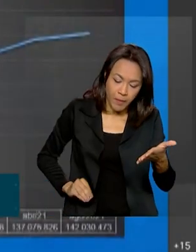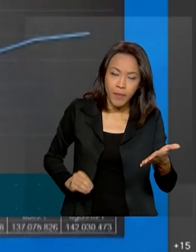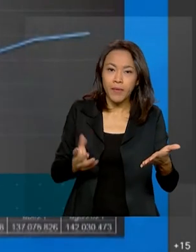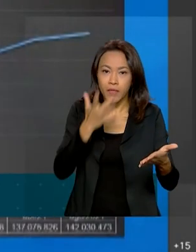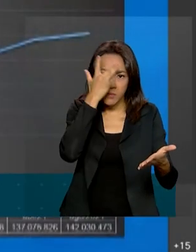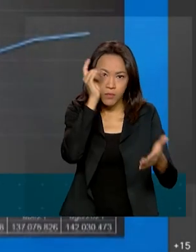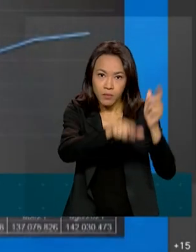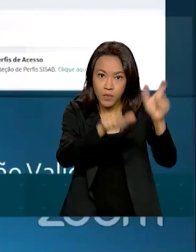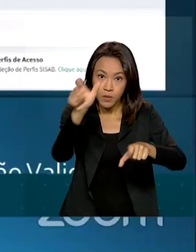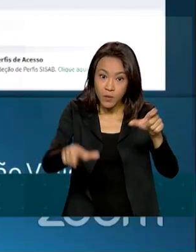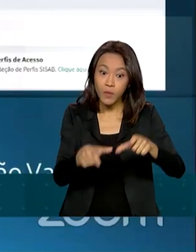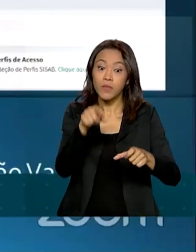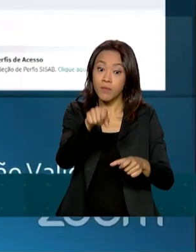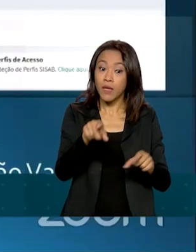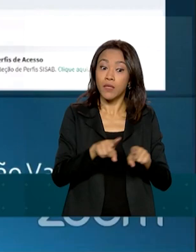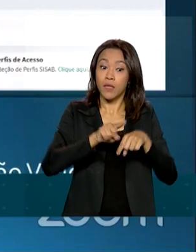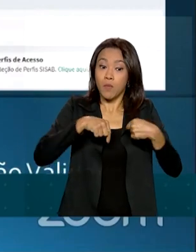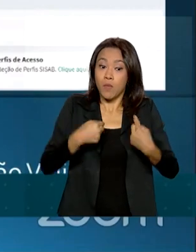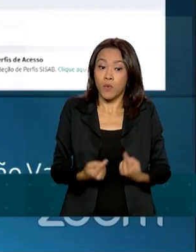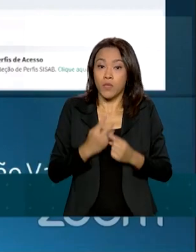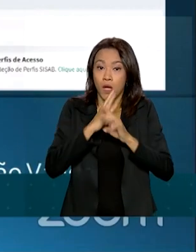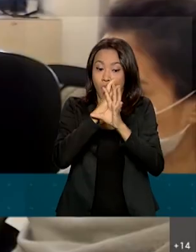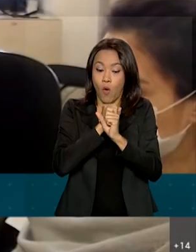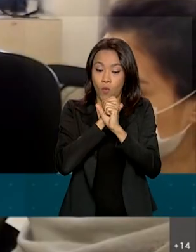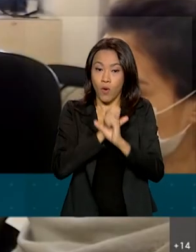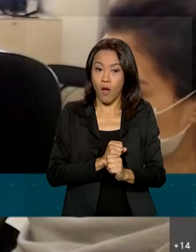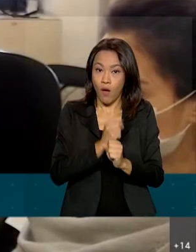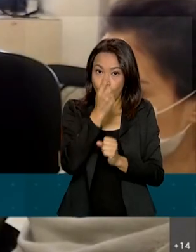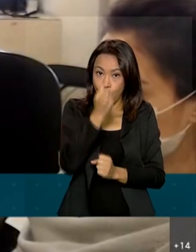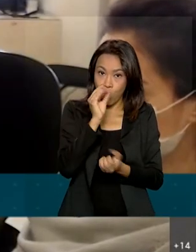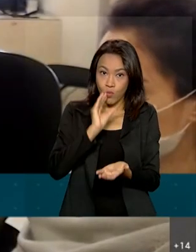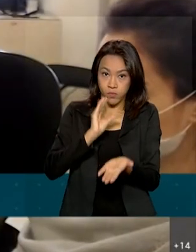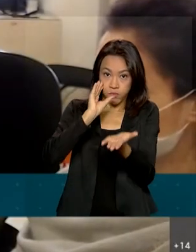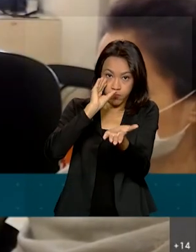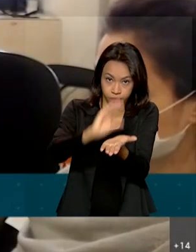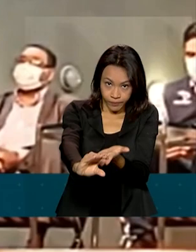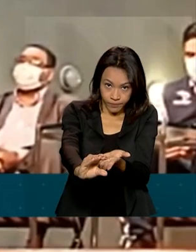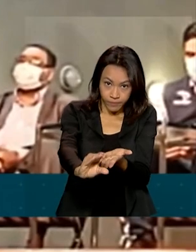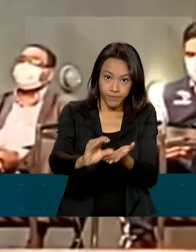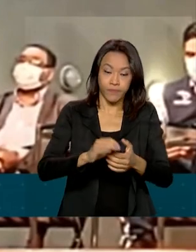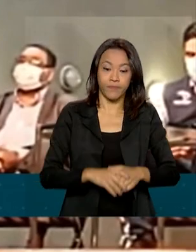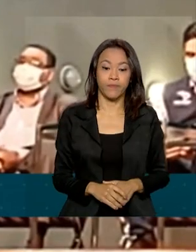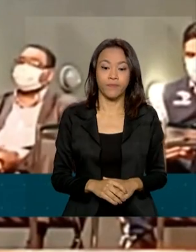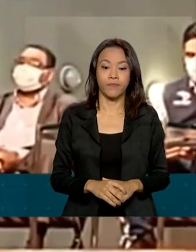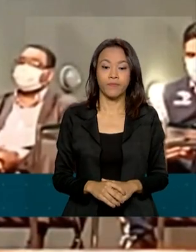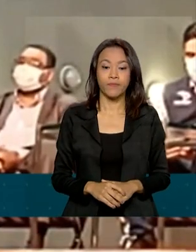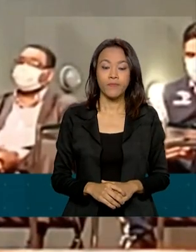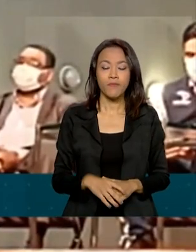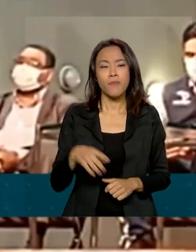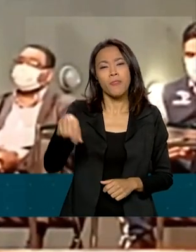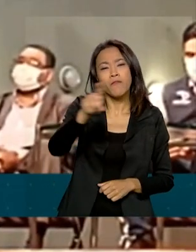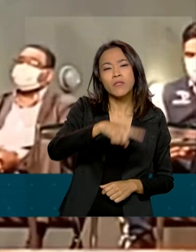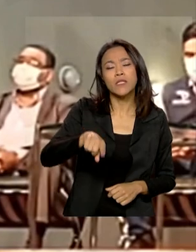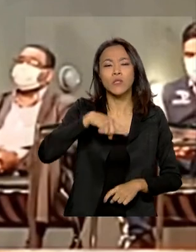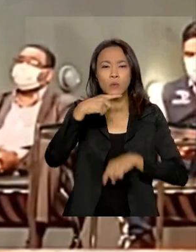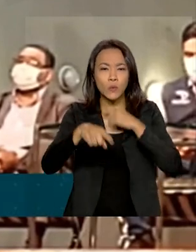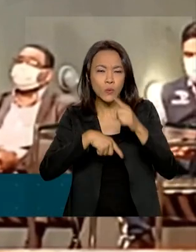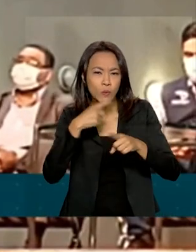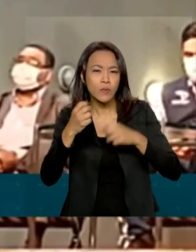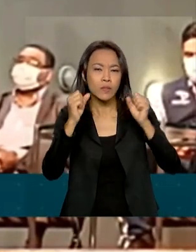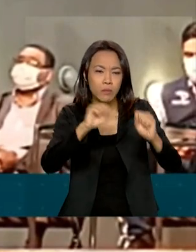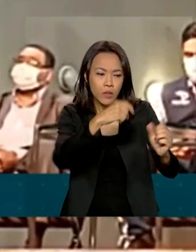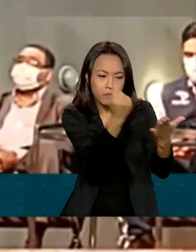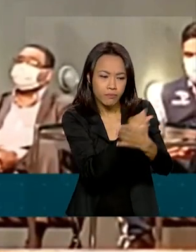bases para o cálculo dos recursos destinados à atenção primária. tirem suas dúvidas. A Secretaria de